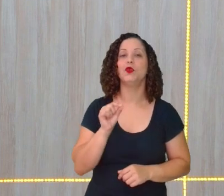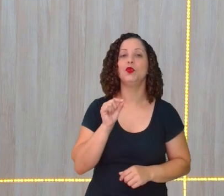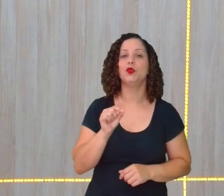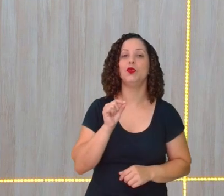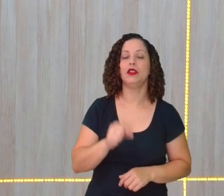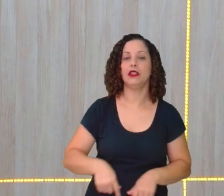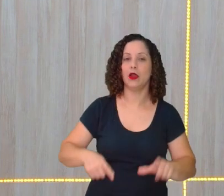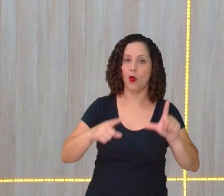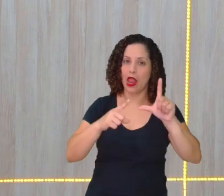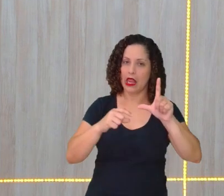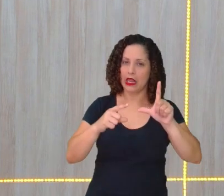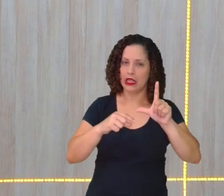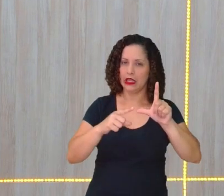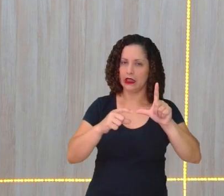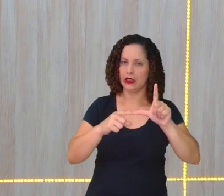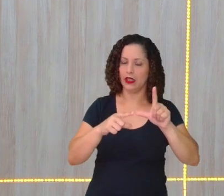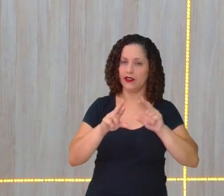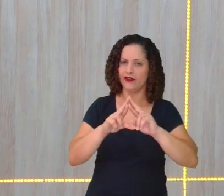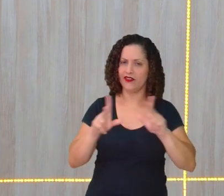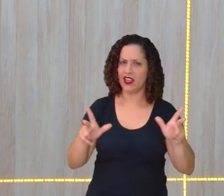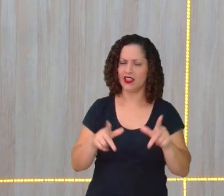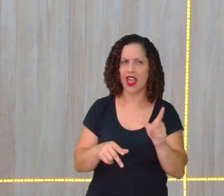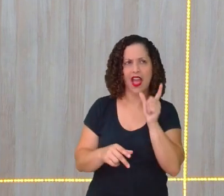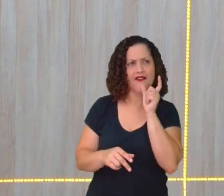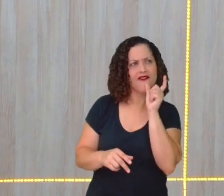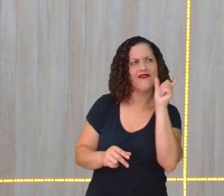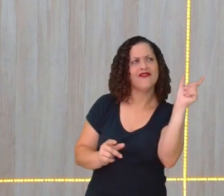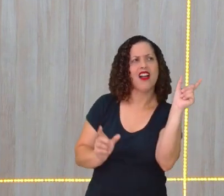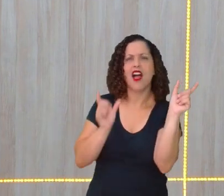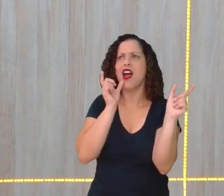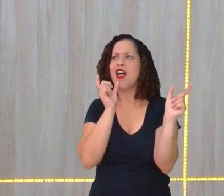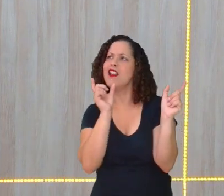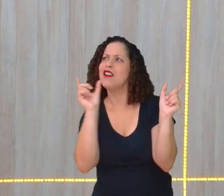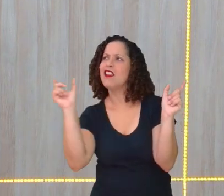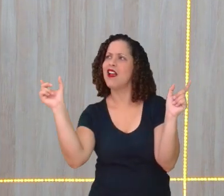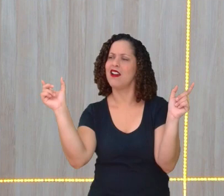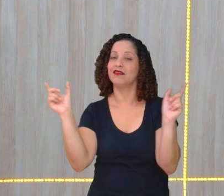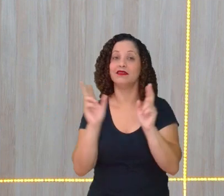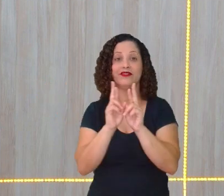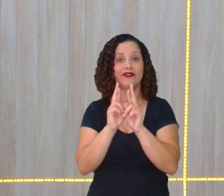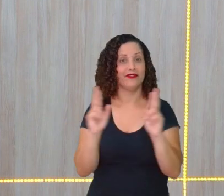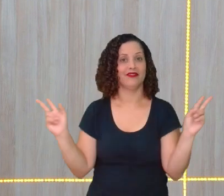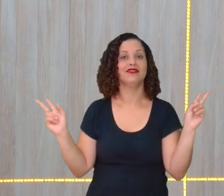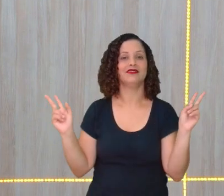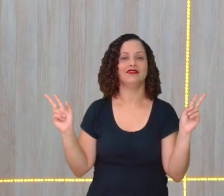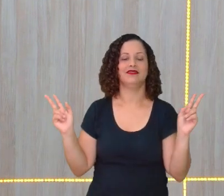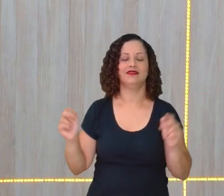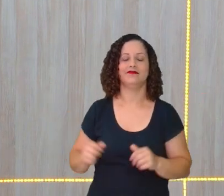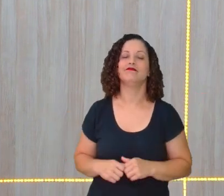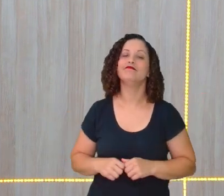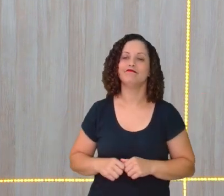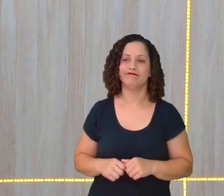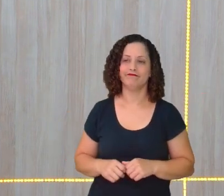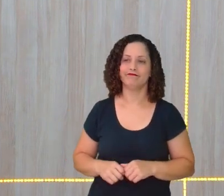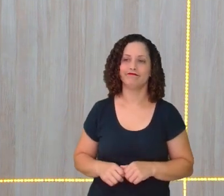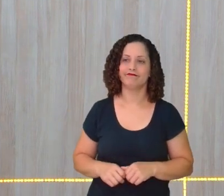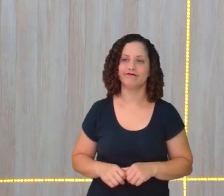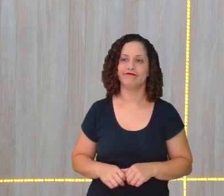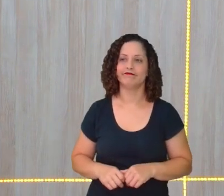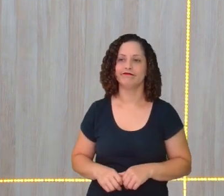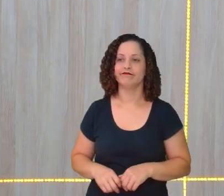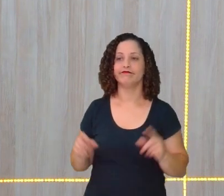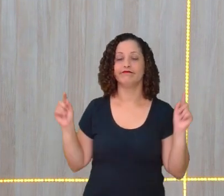de diferença, né? Isso, e Então, muda o som, muda. a sonoridade, né? É, então assim, minha gente, é a mesma coisa. Aqui a gente